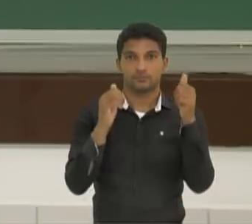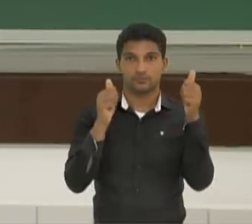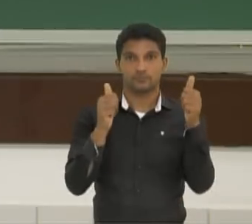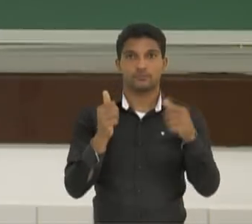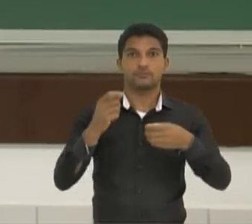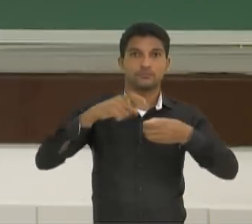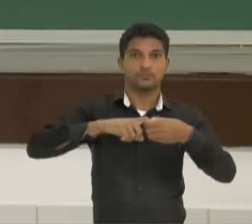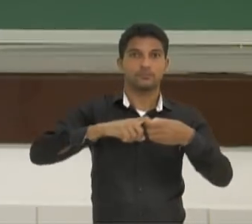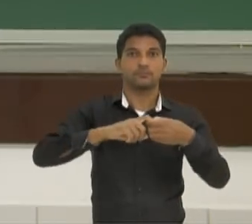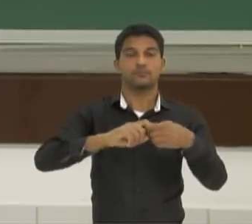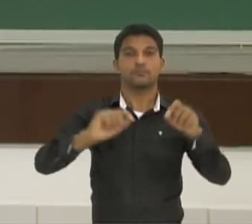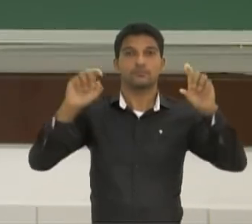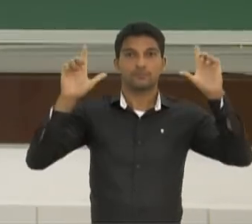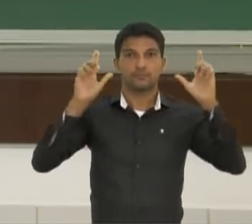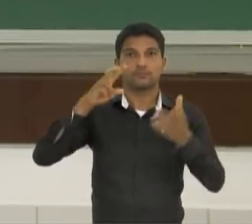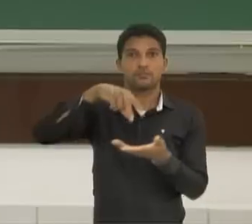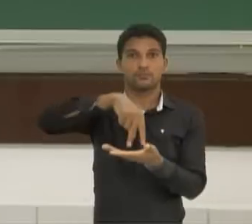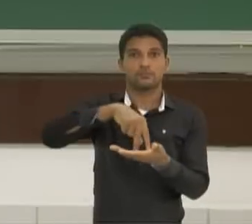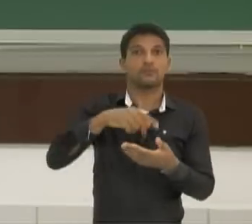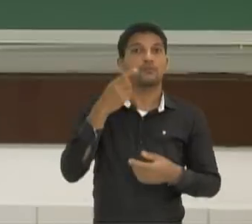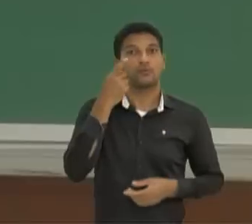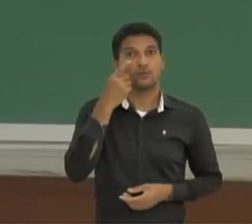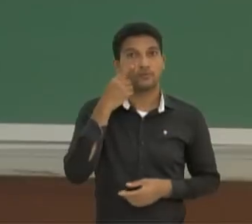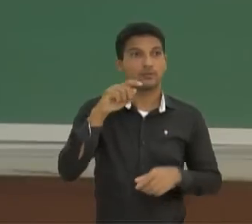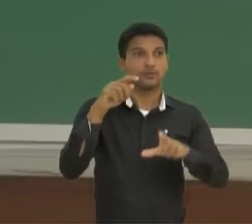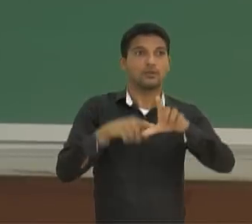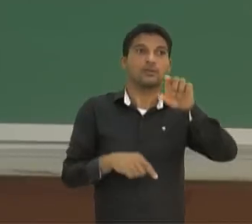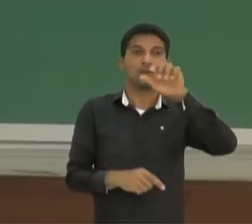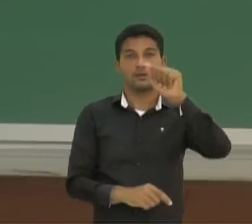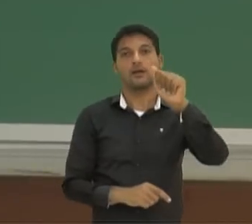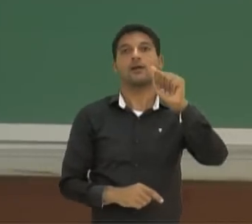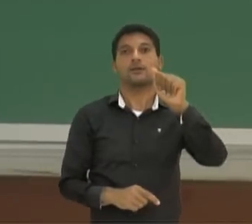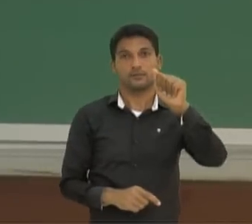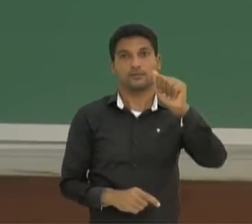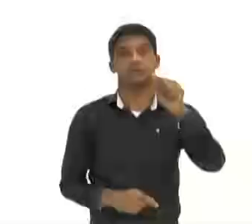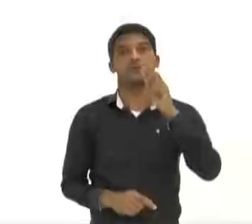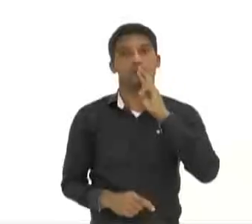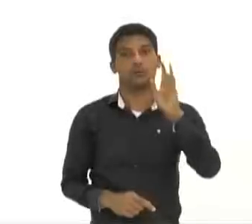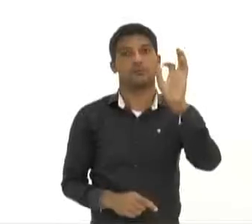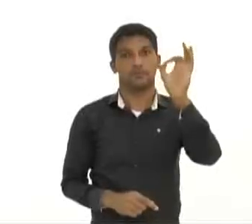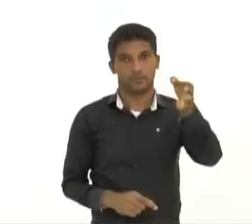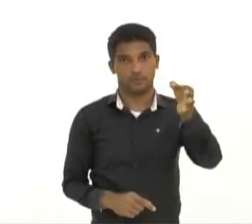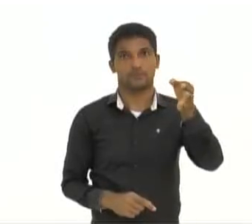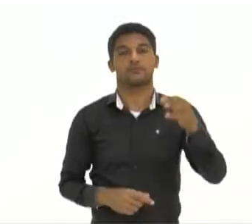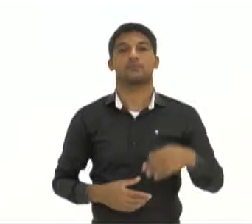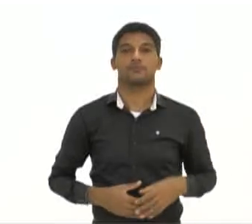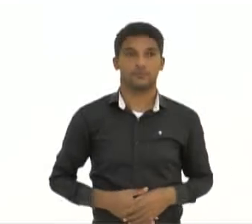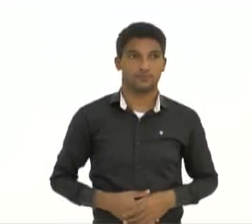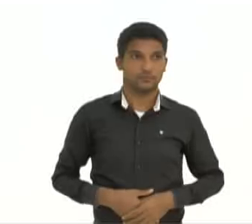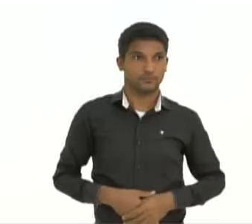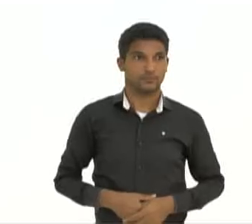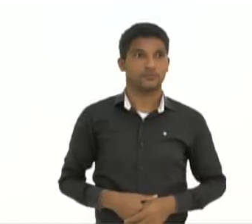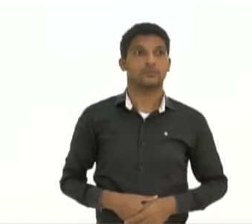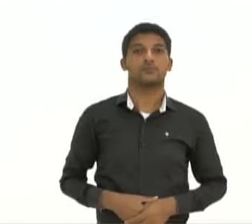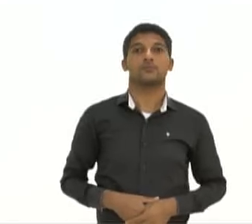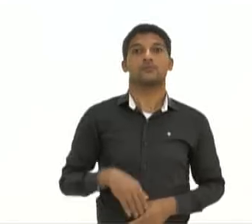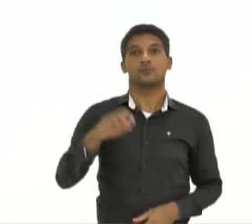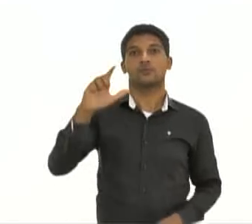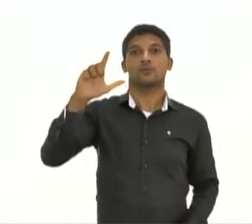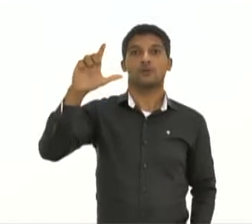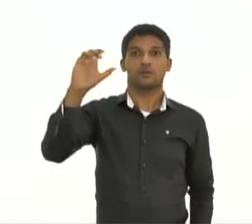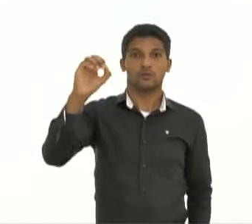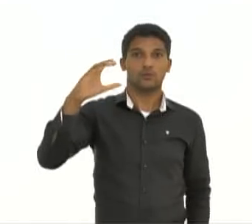Retornando então, galera, olha lá, quem assinalou a letra A, né, como alternativa correta, acertou mais essa questão. Então, o locutor é